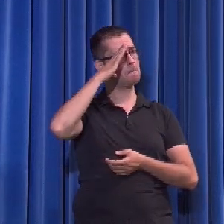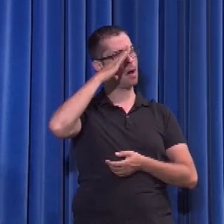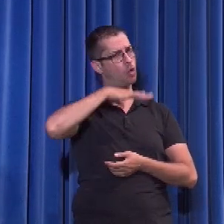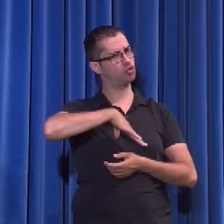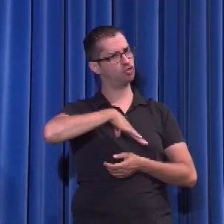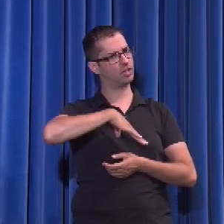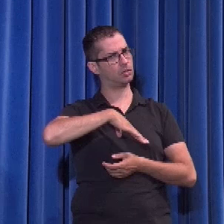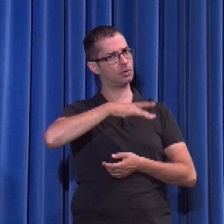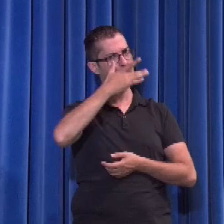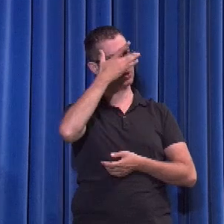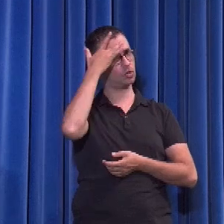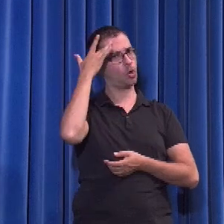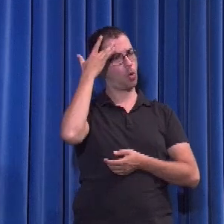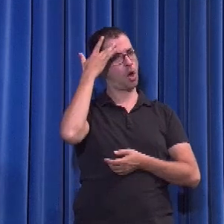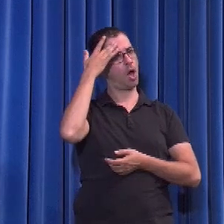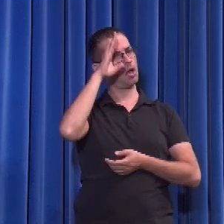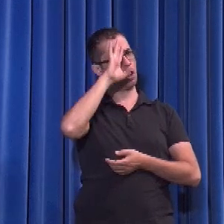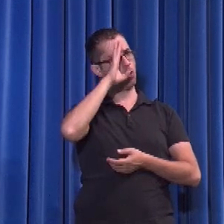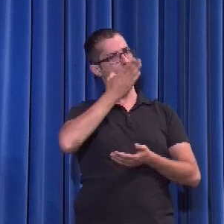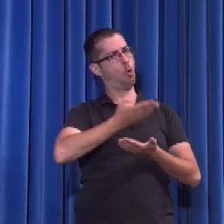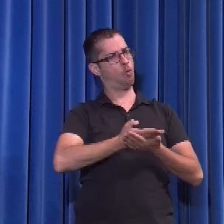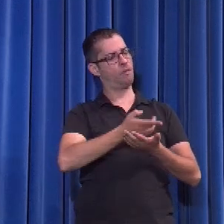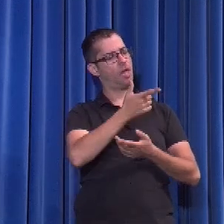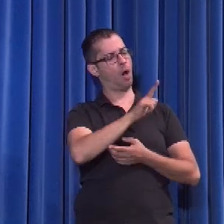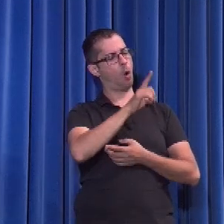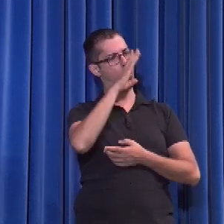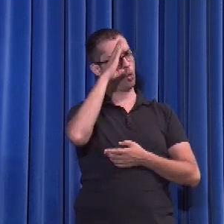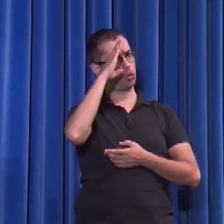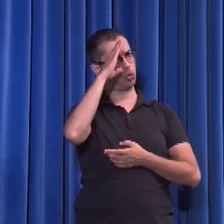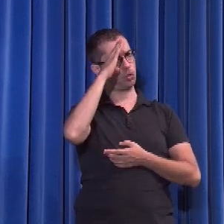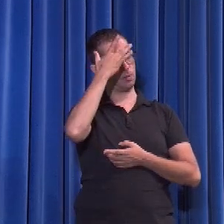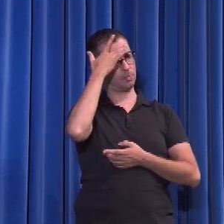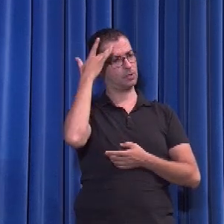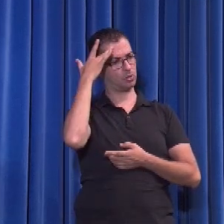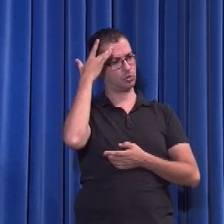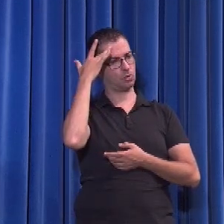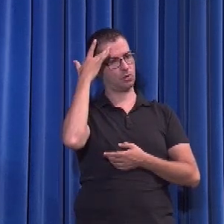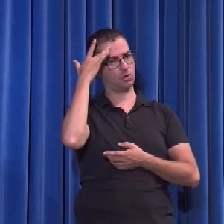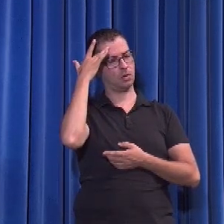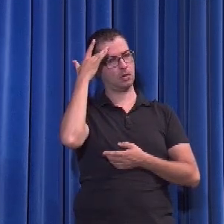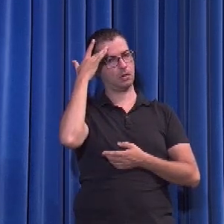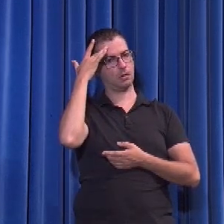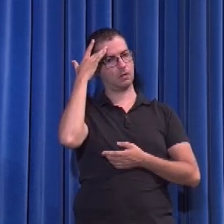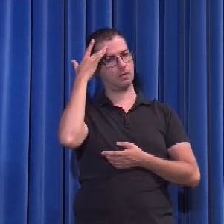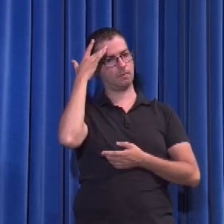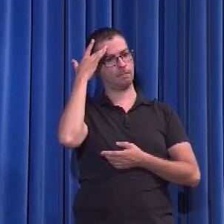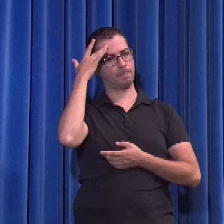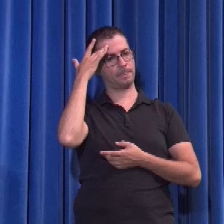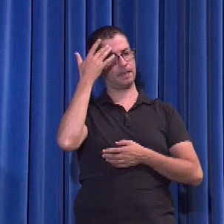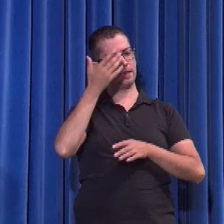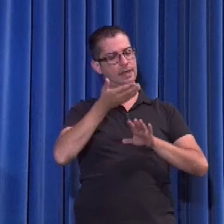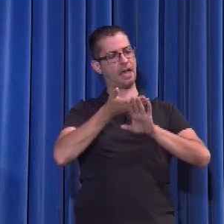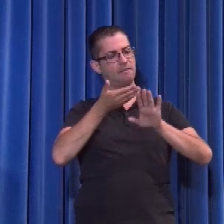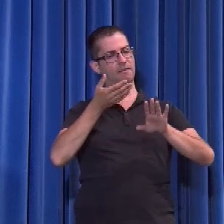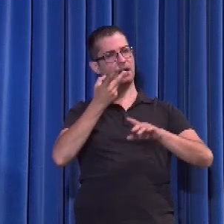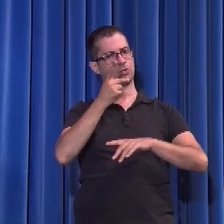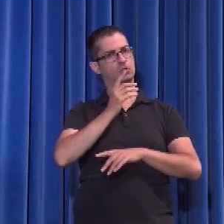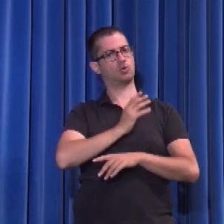no homem, faz da carne mortal o seu braço e aparta o seu coração do